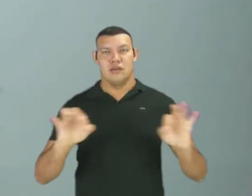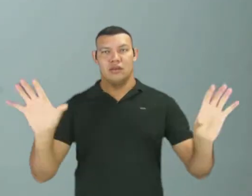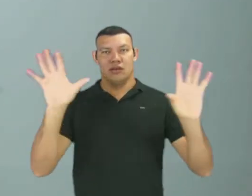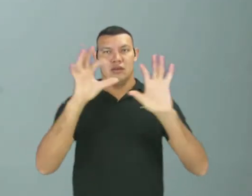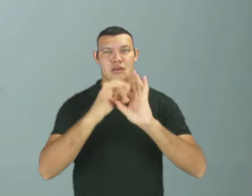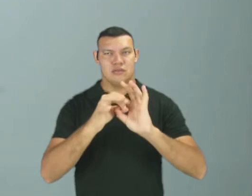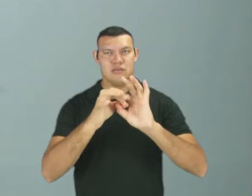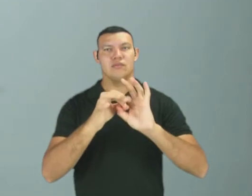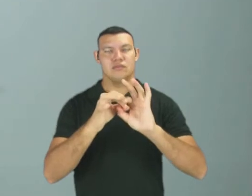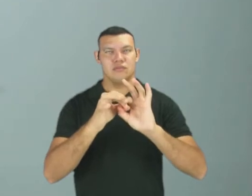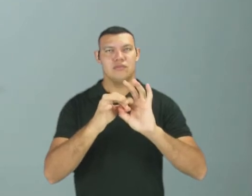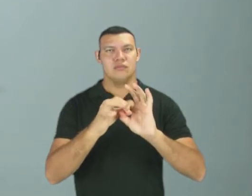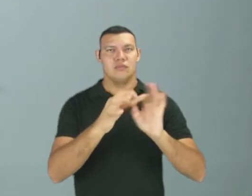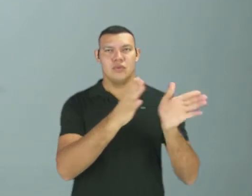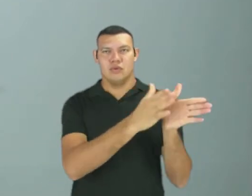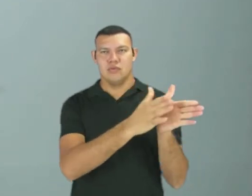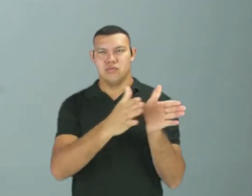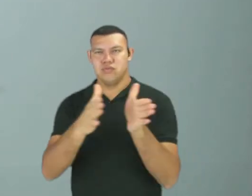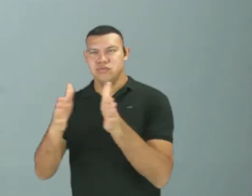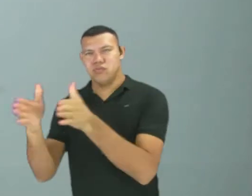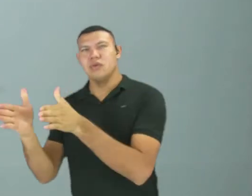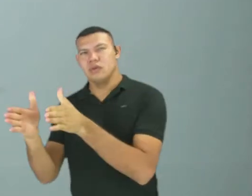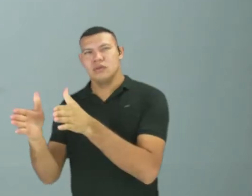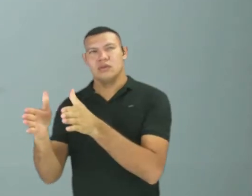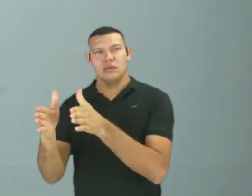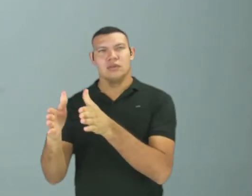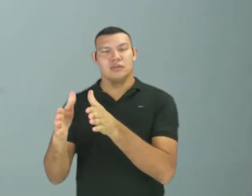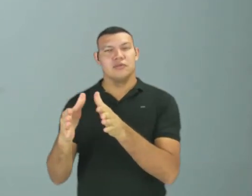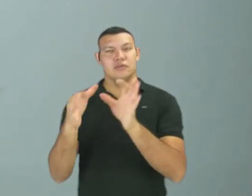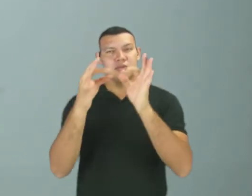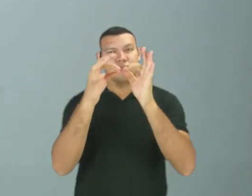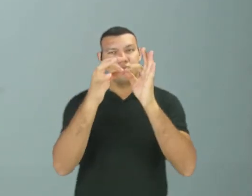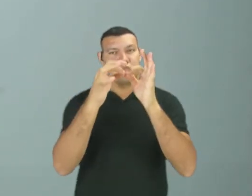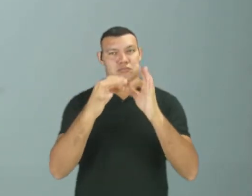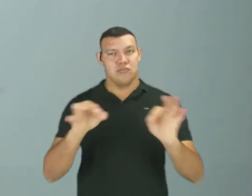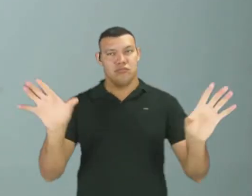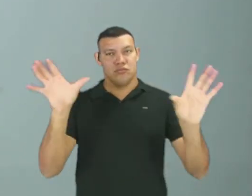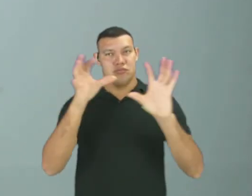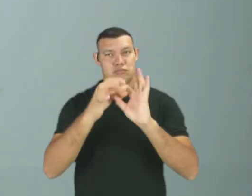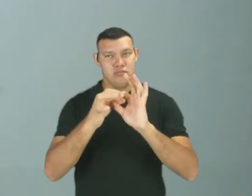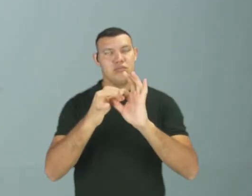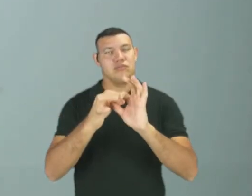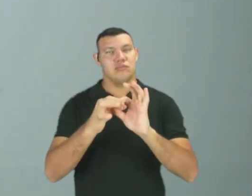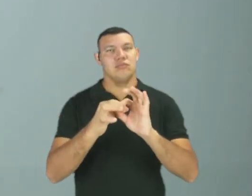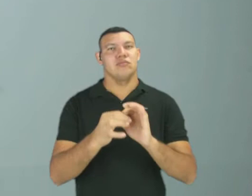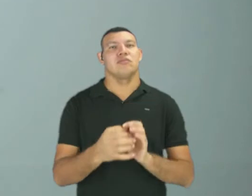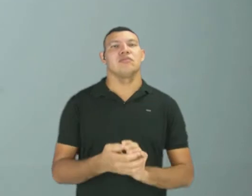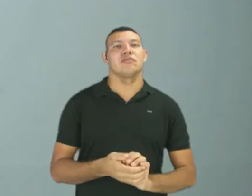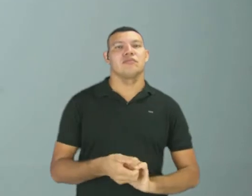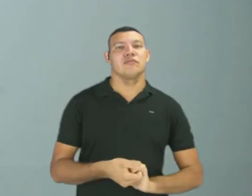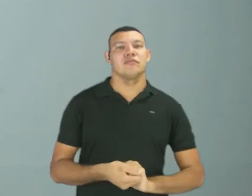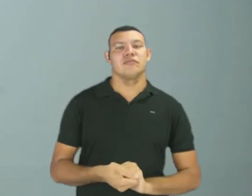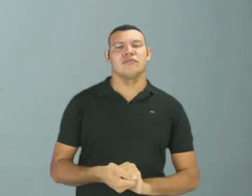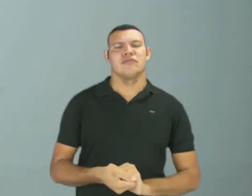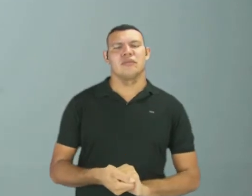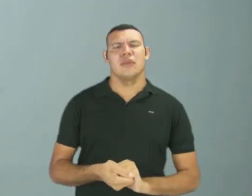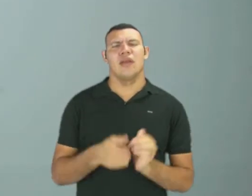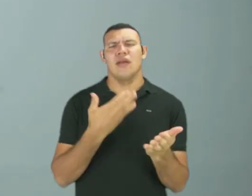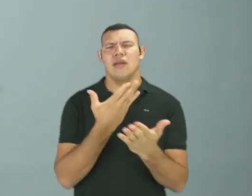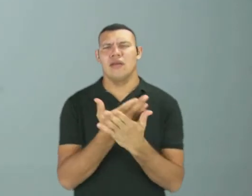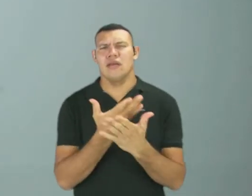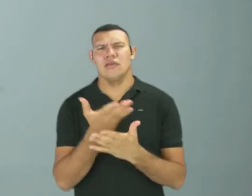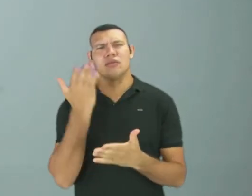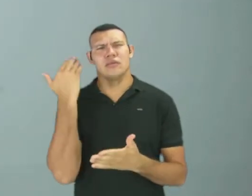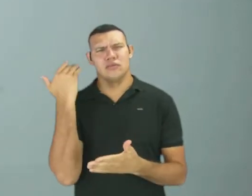aço e o processo de subordinação entre períodos compostos tá a gente começa falando na última aula